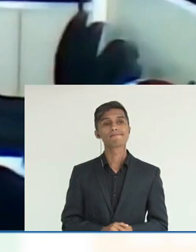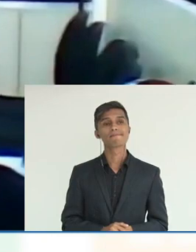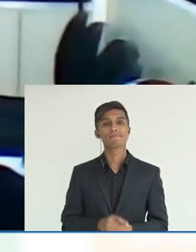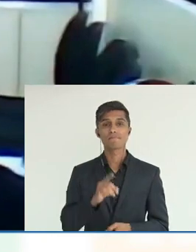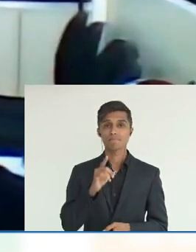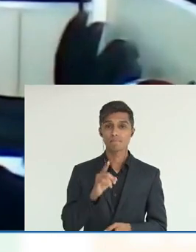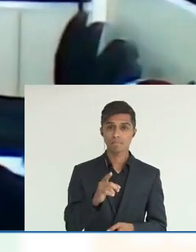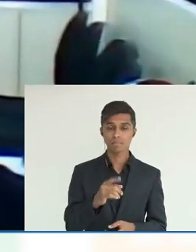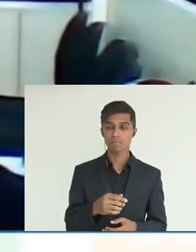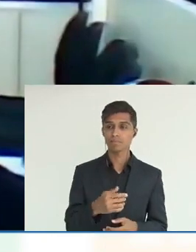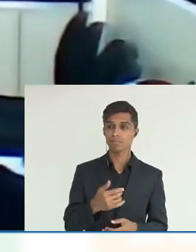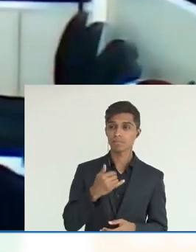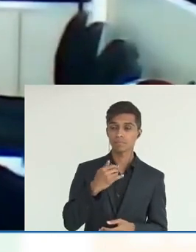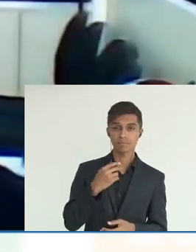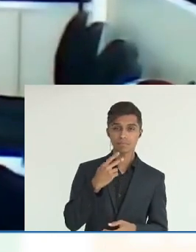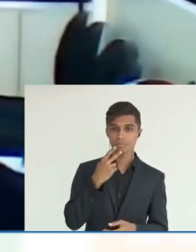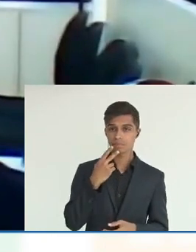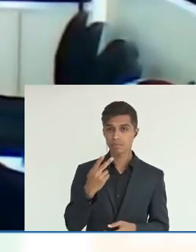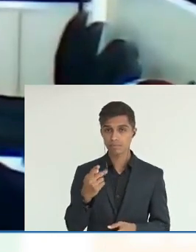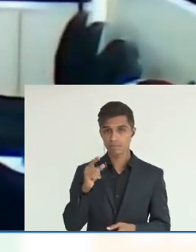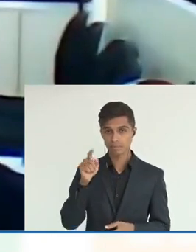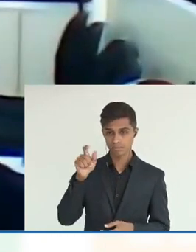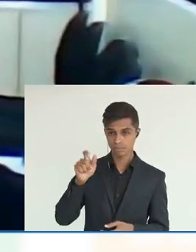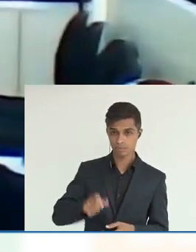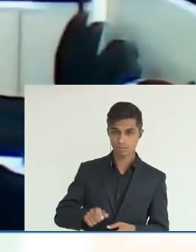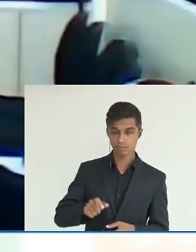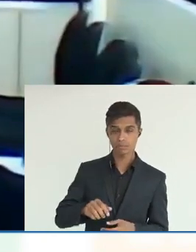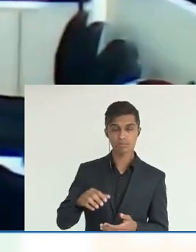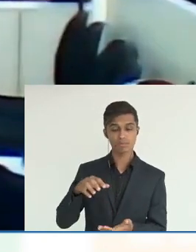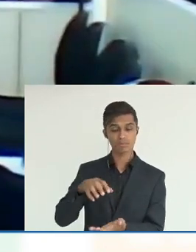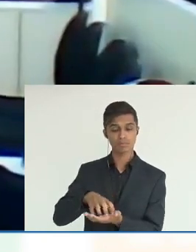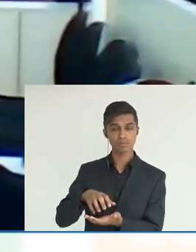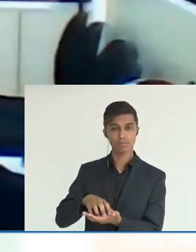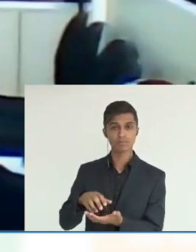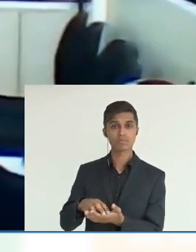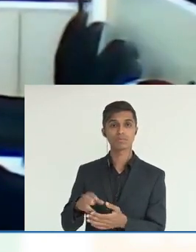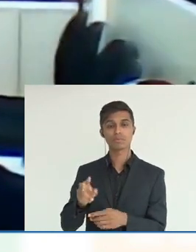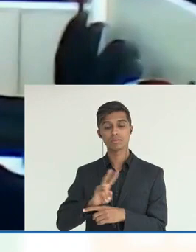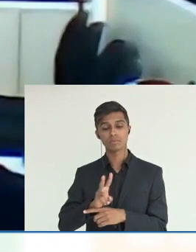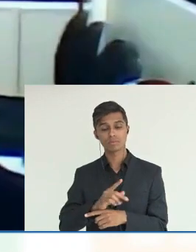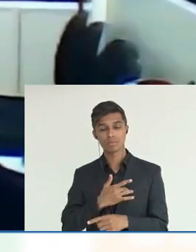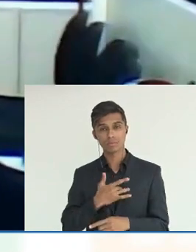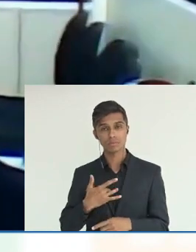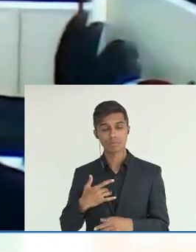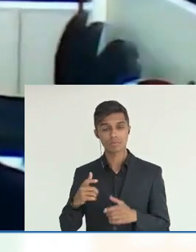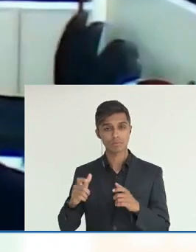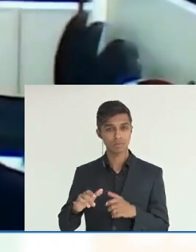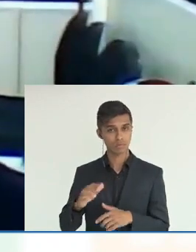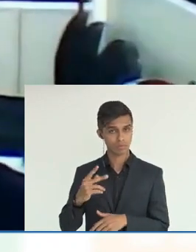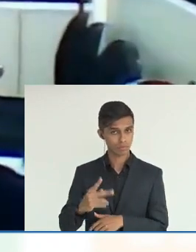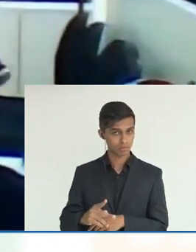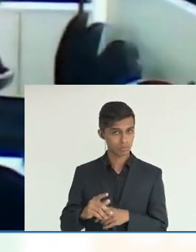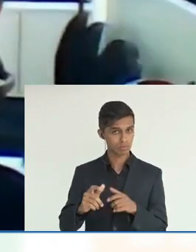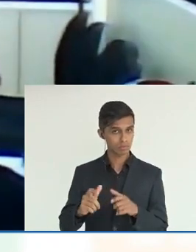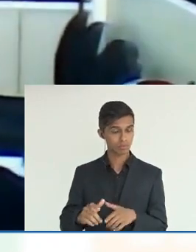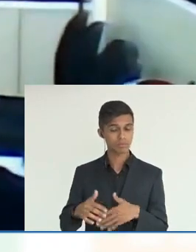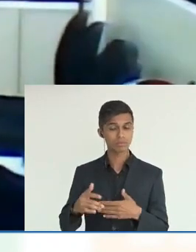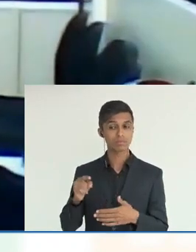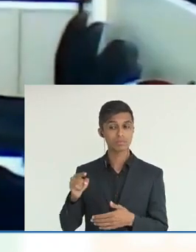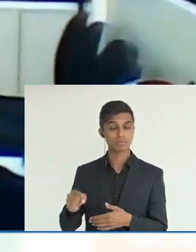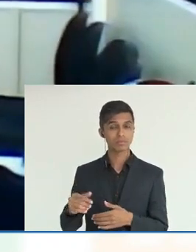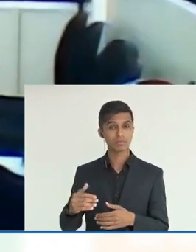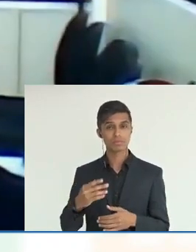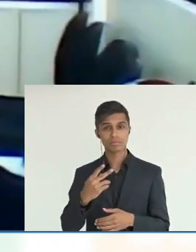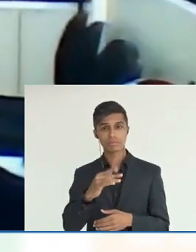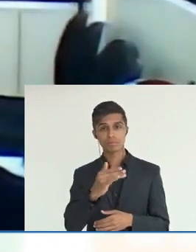que você entre em contato com a unidade de vigilância em saúde local, né, e ela possa encaminhar a sua demanda